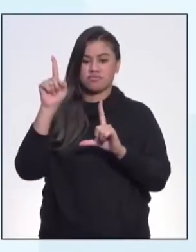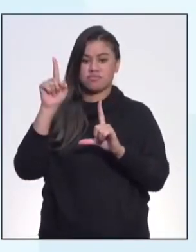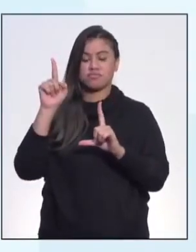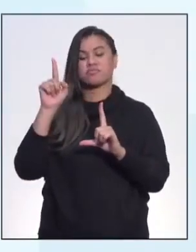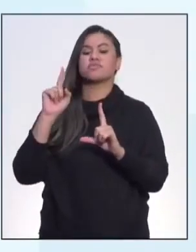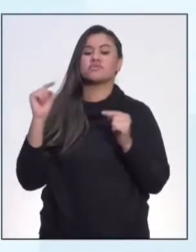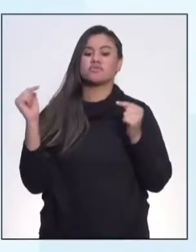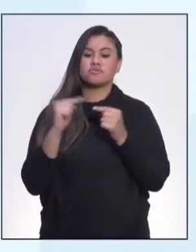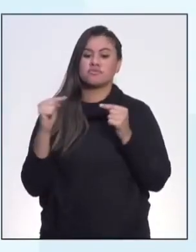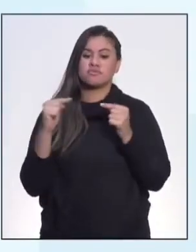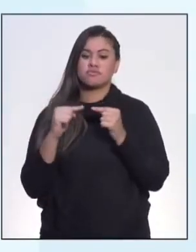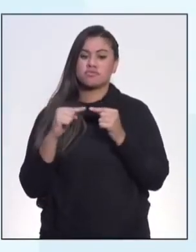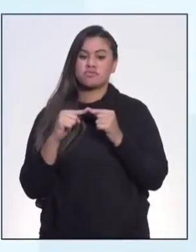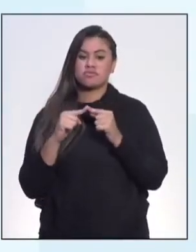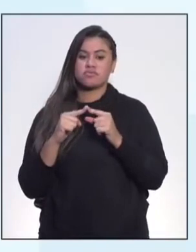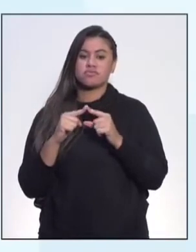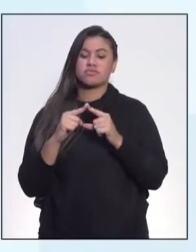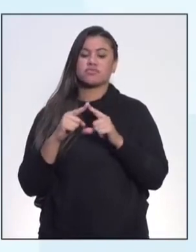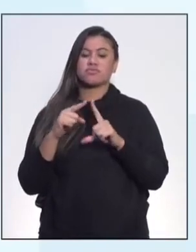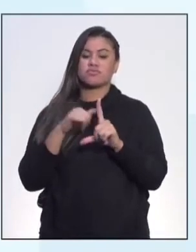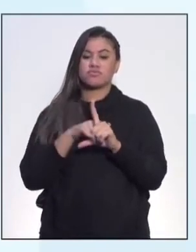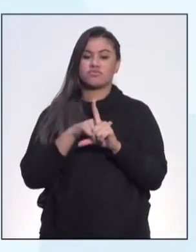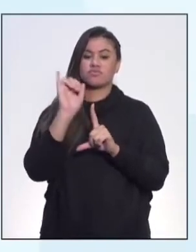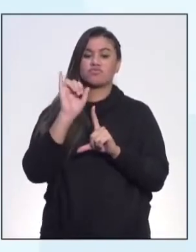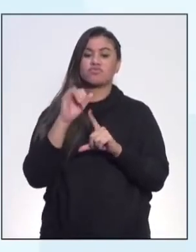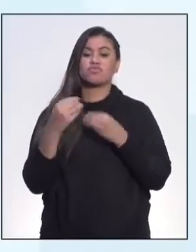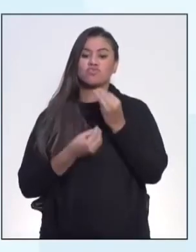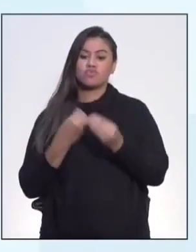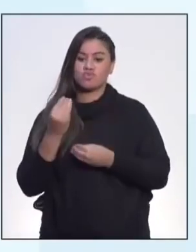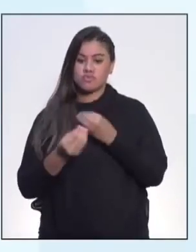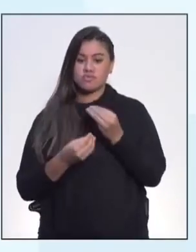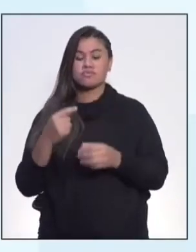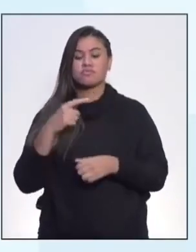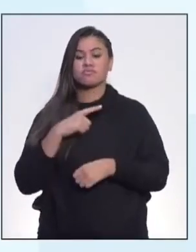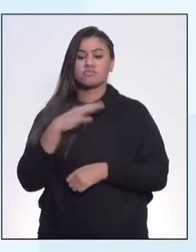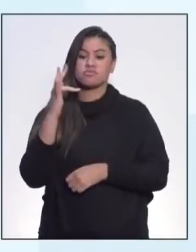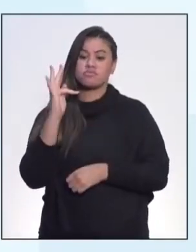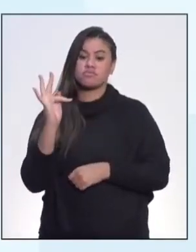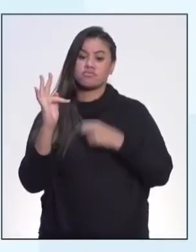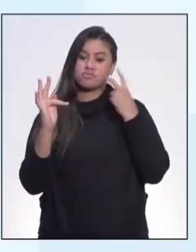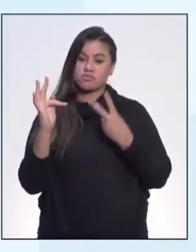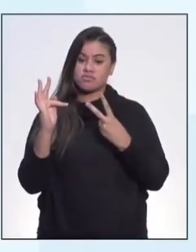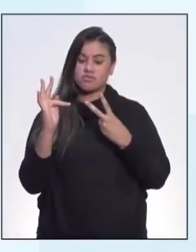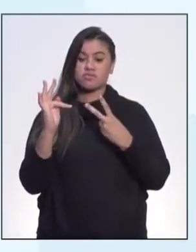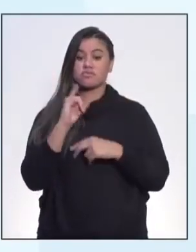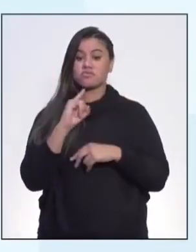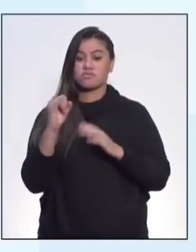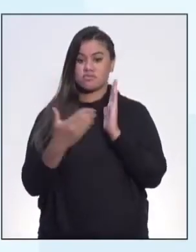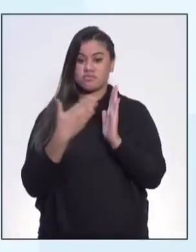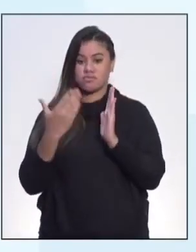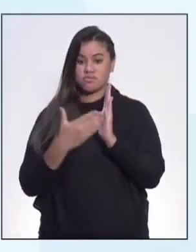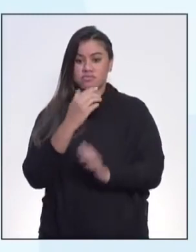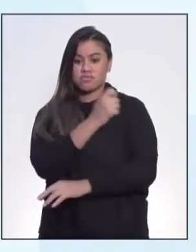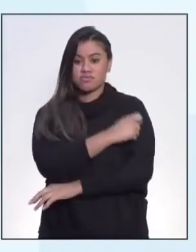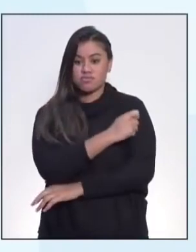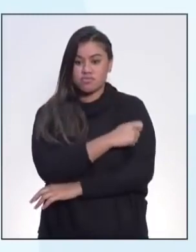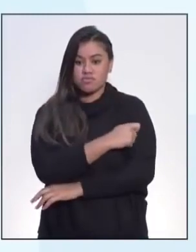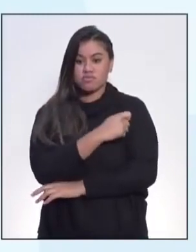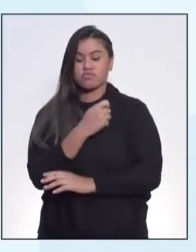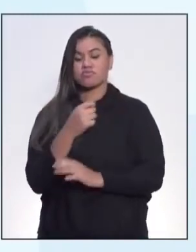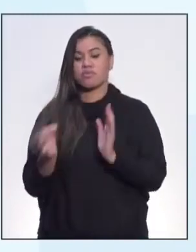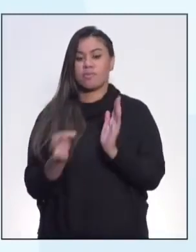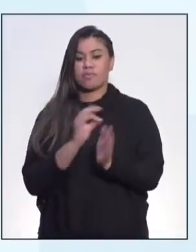vértice e aonde cruza o eixo Y, sim? E dei duas funções para você. Se você tiver com o seu caderno do aluno, lá na